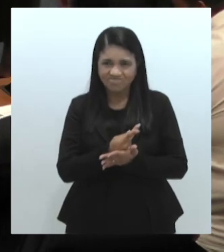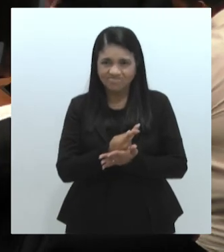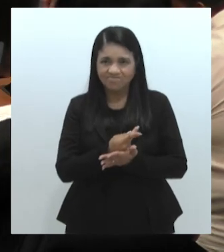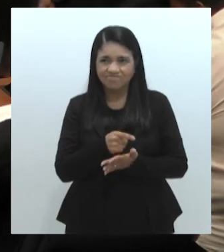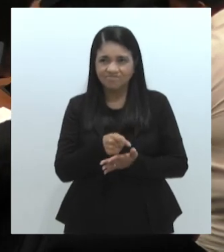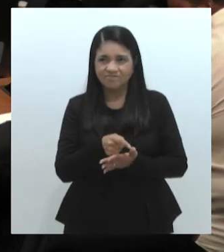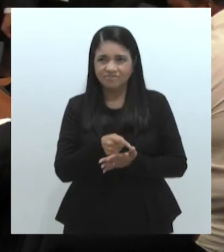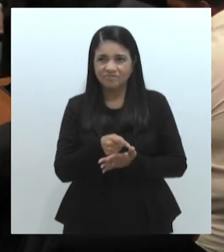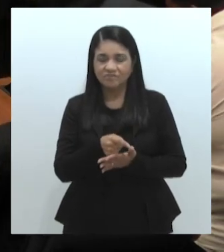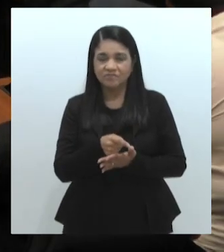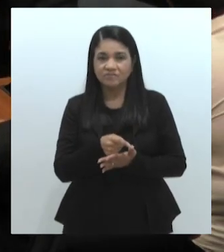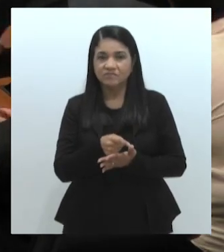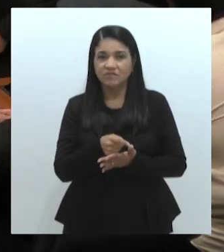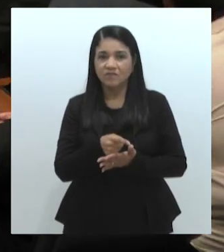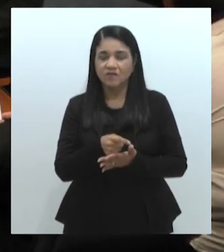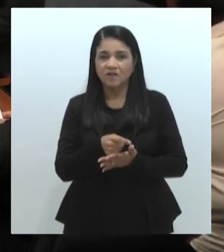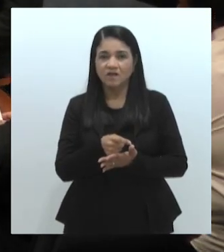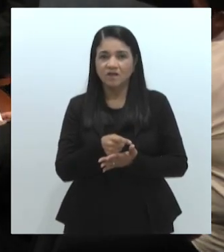Não, de autoria do...